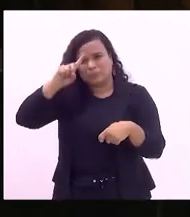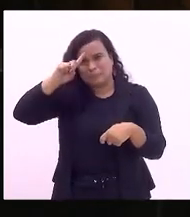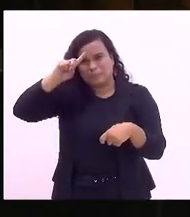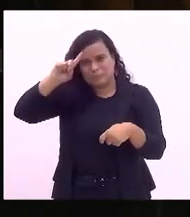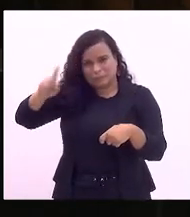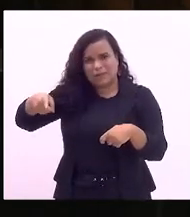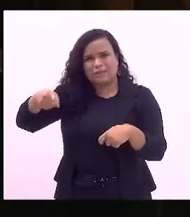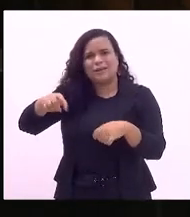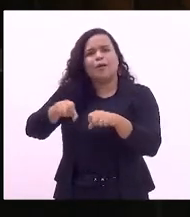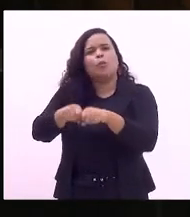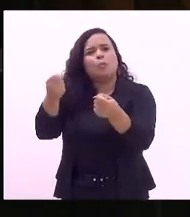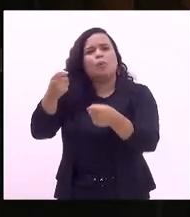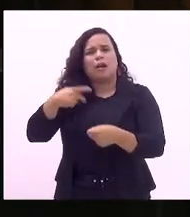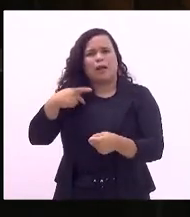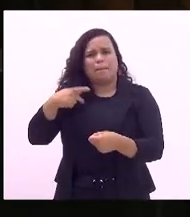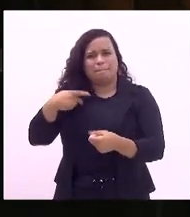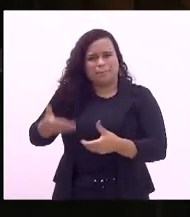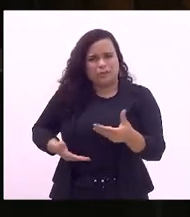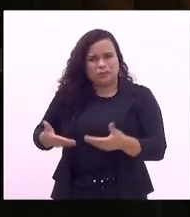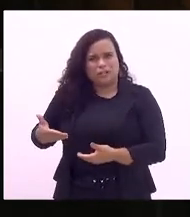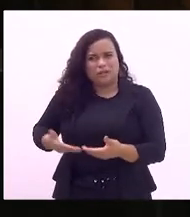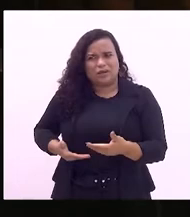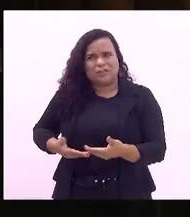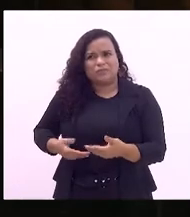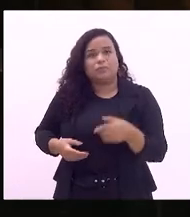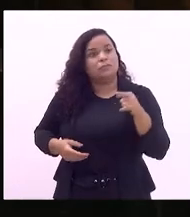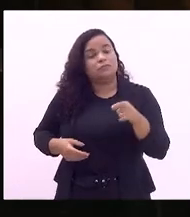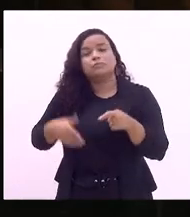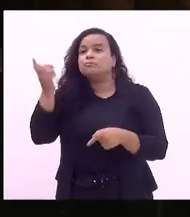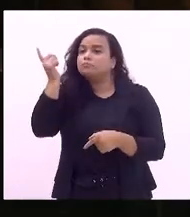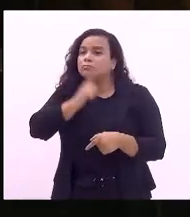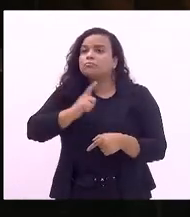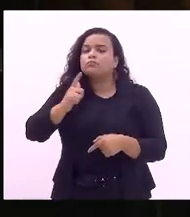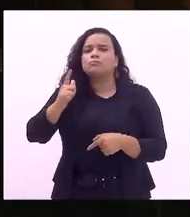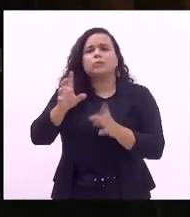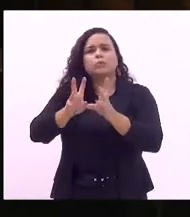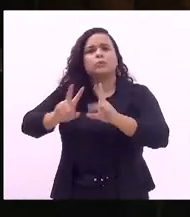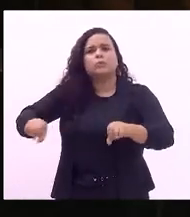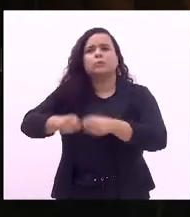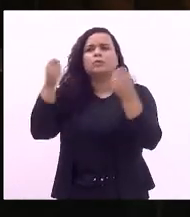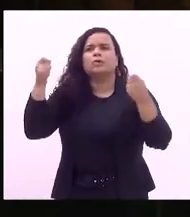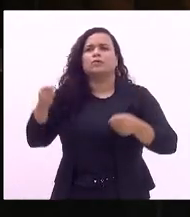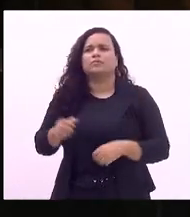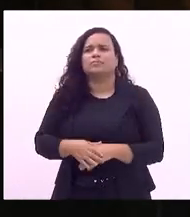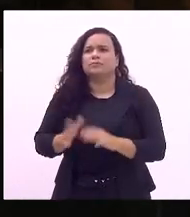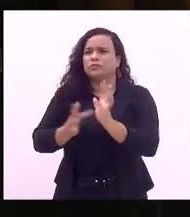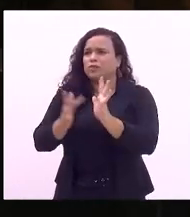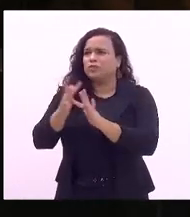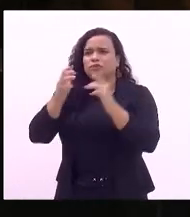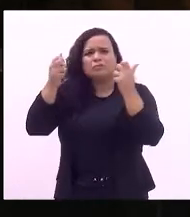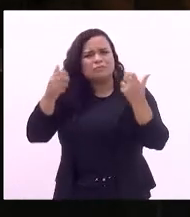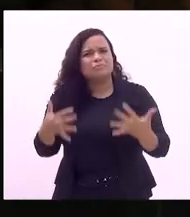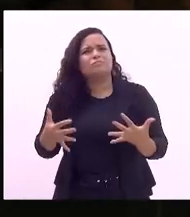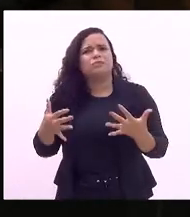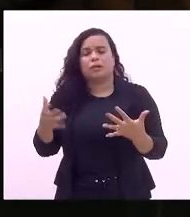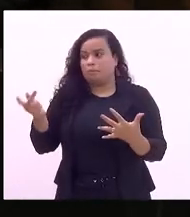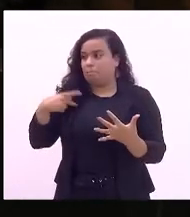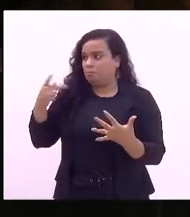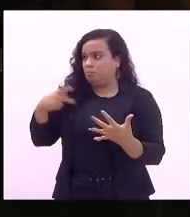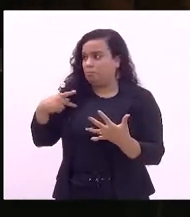lá o meu servo e ele ficou curado Jesus falou nem entre os meus conterrâneos